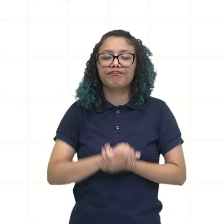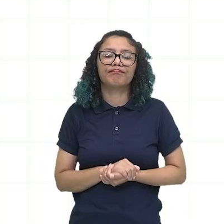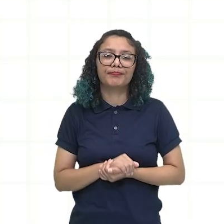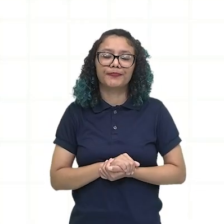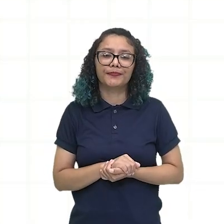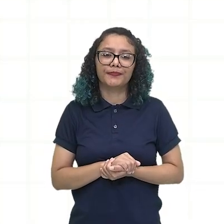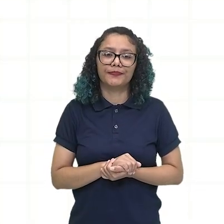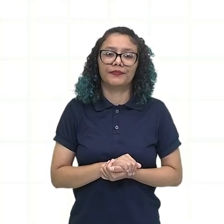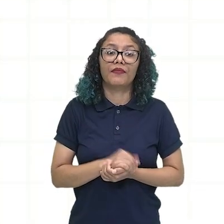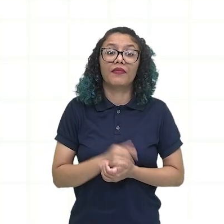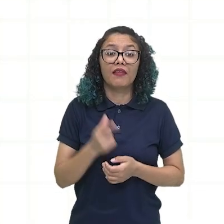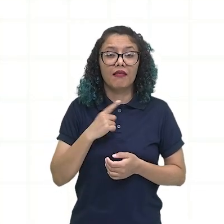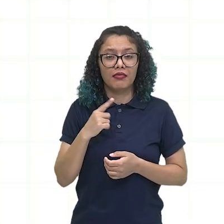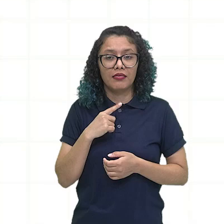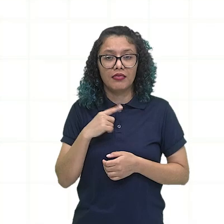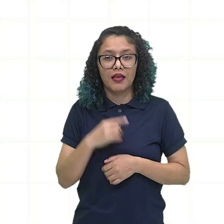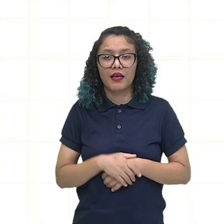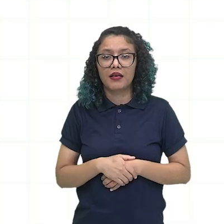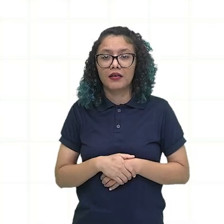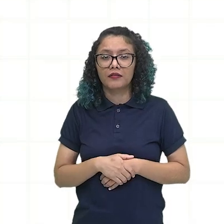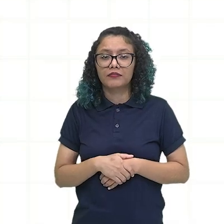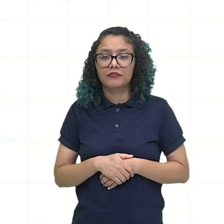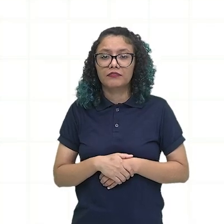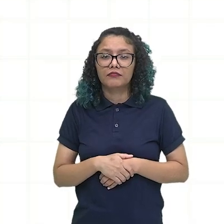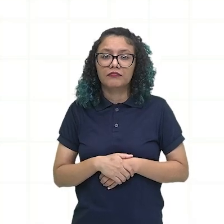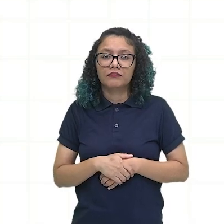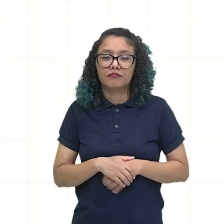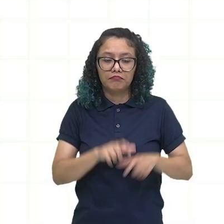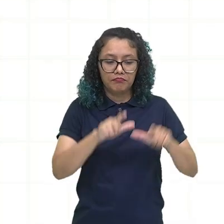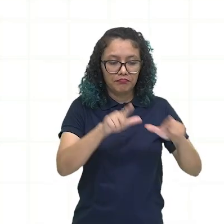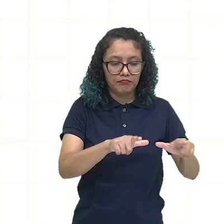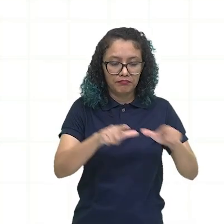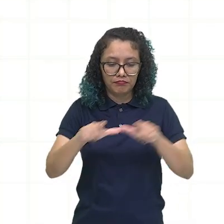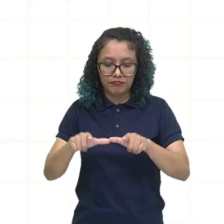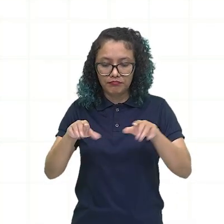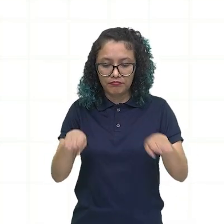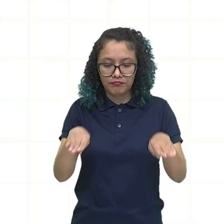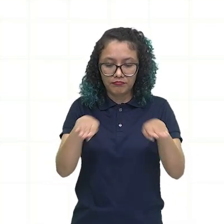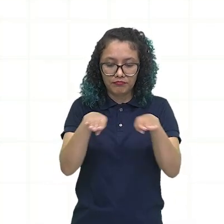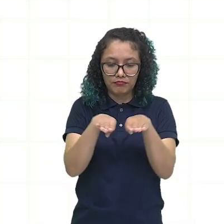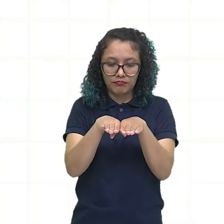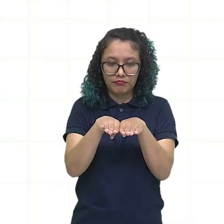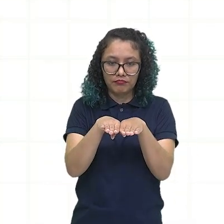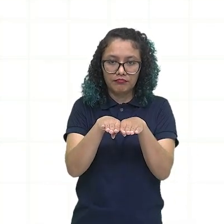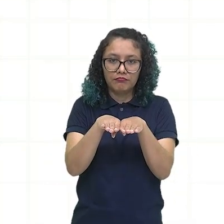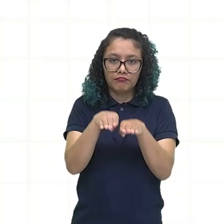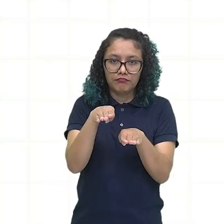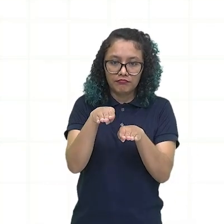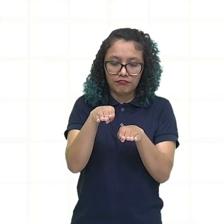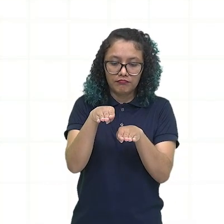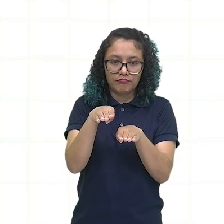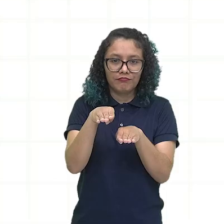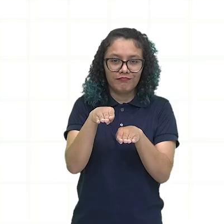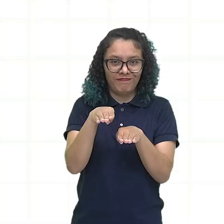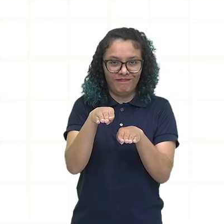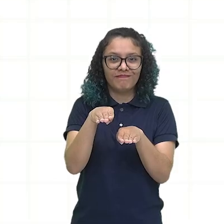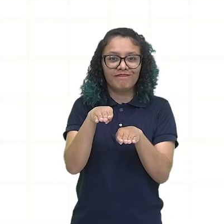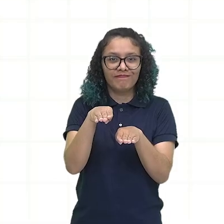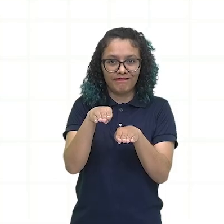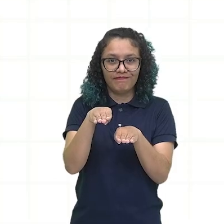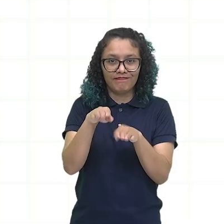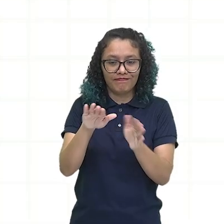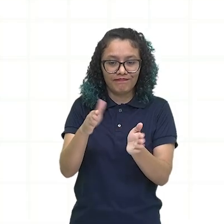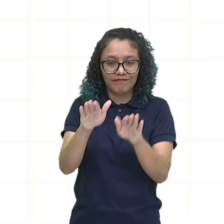é formado pela junção aí, né? Uma sobre a outra da placa de Nazca pela placa sul-americana.